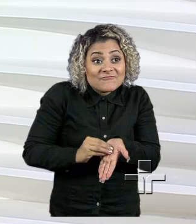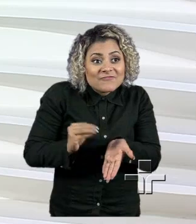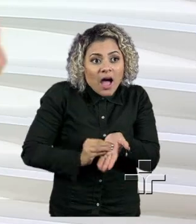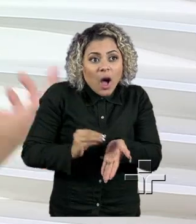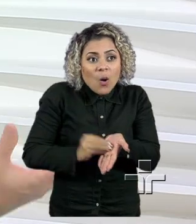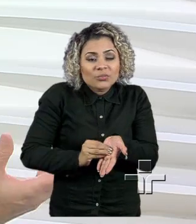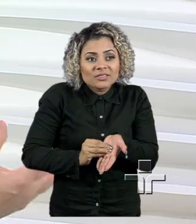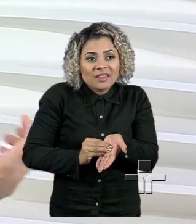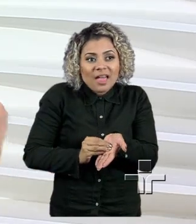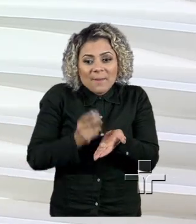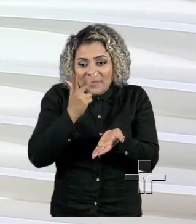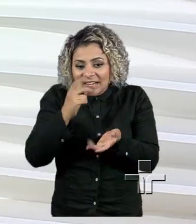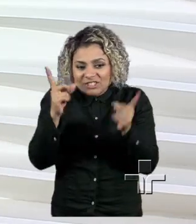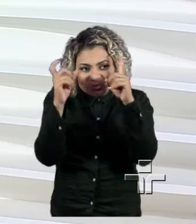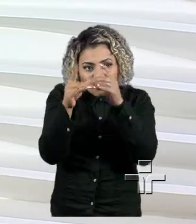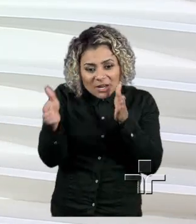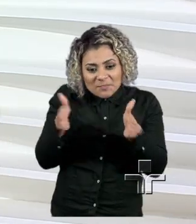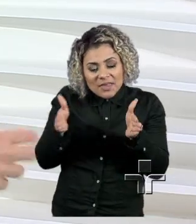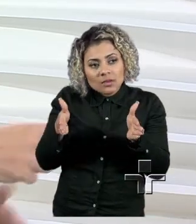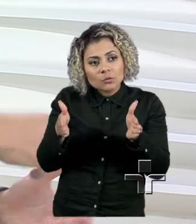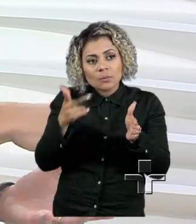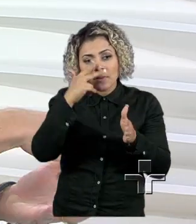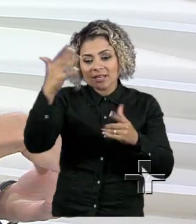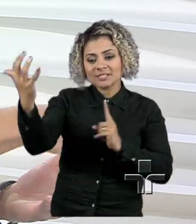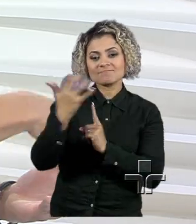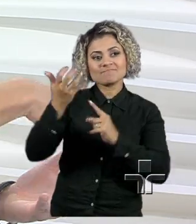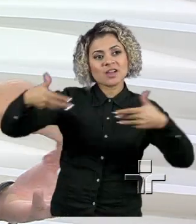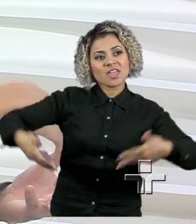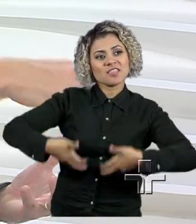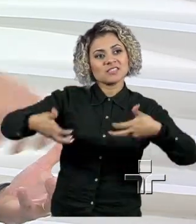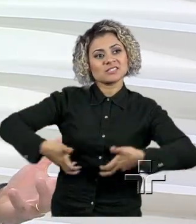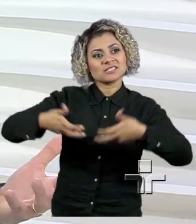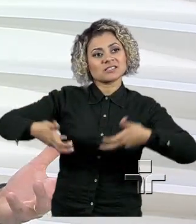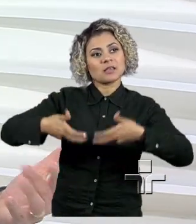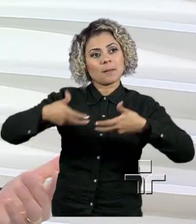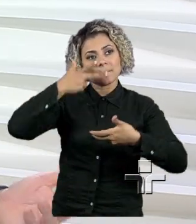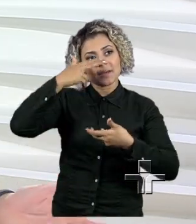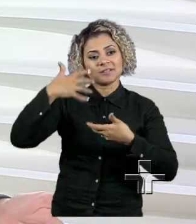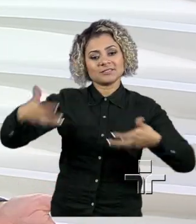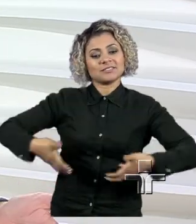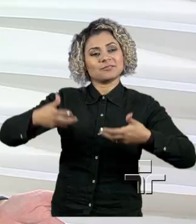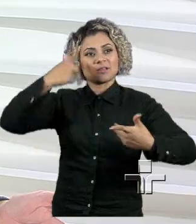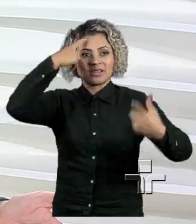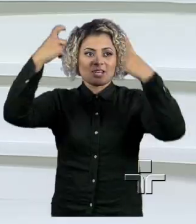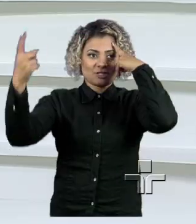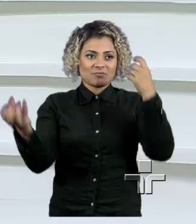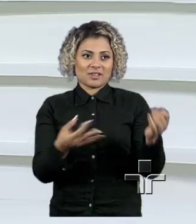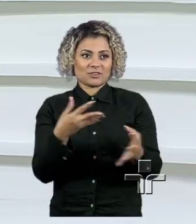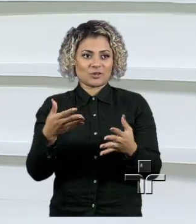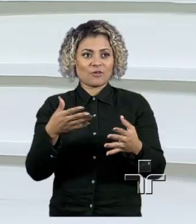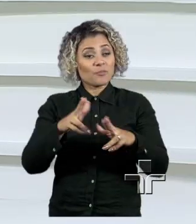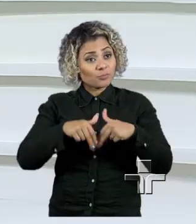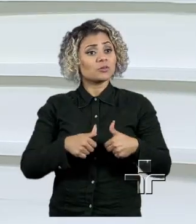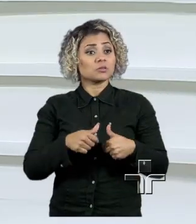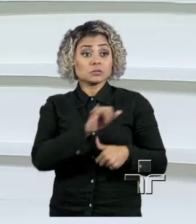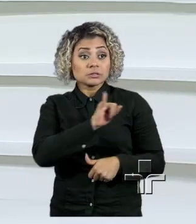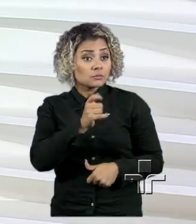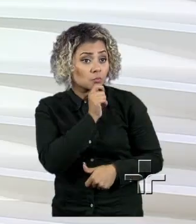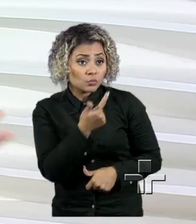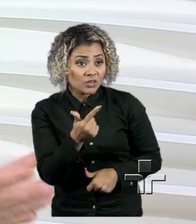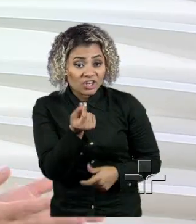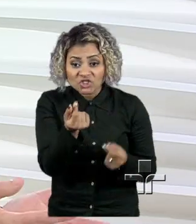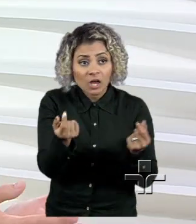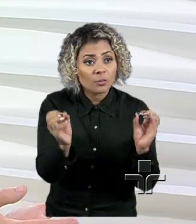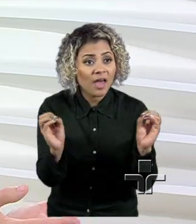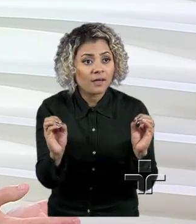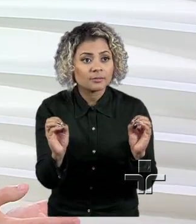o motor, né? Foi, na verdade, não é um motor que você coloca na terra, foi o fertilizante para a criatividade. Quando você não tem recursos, você tem